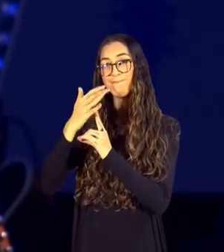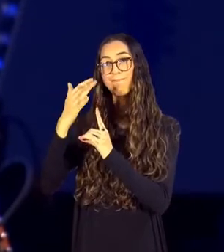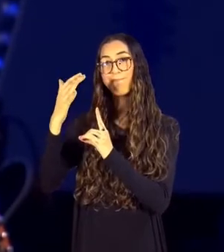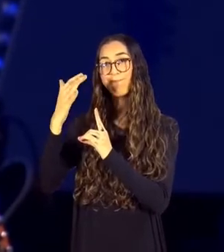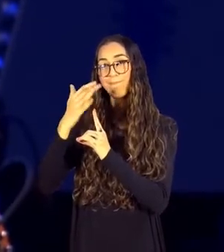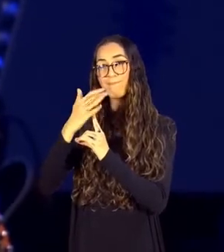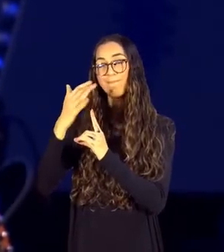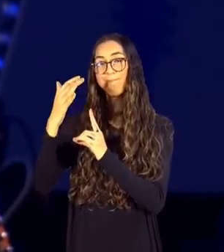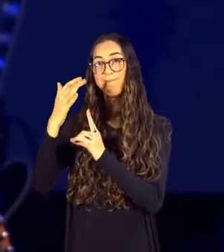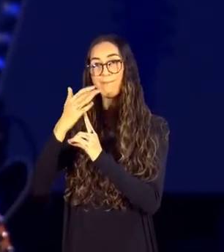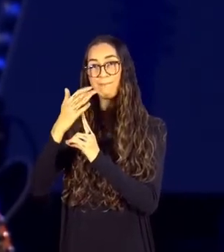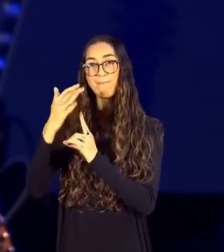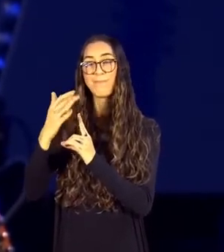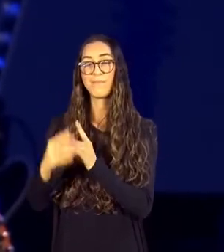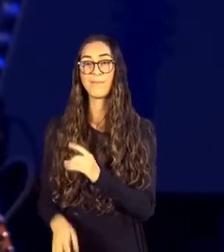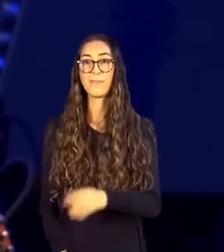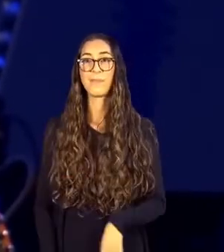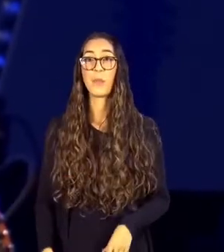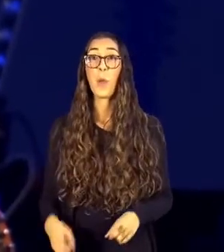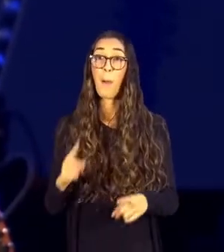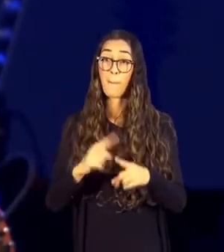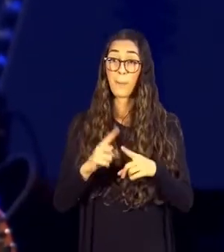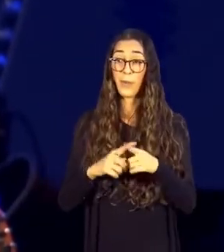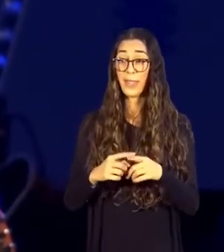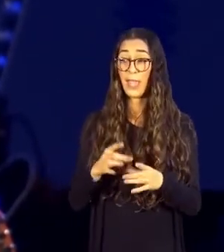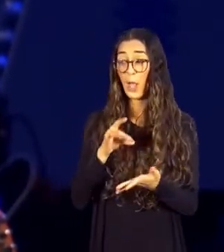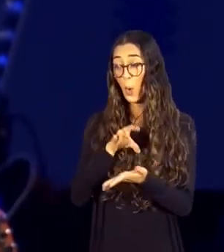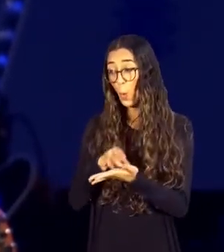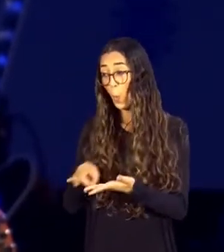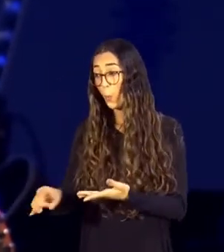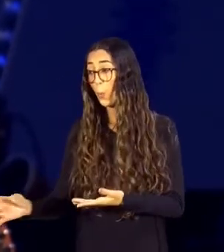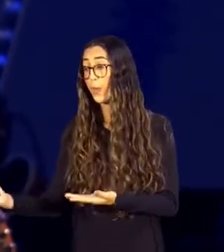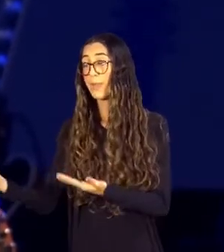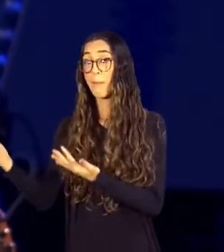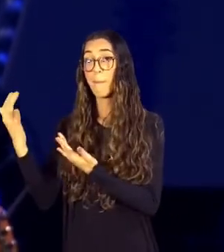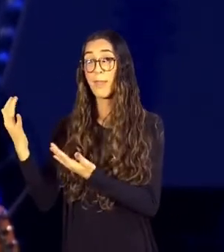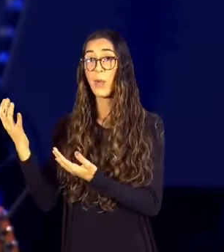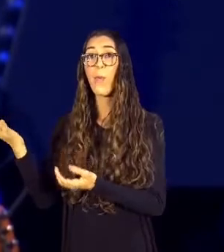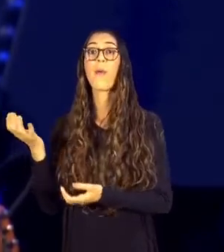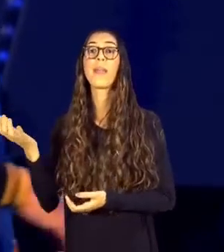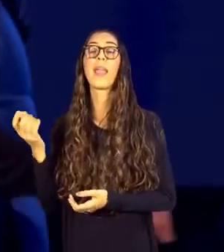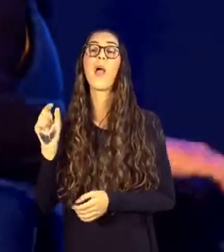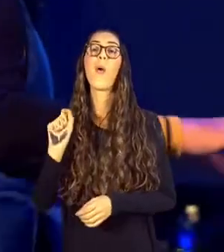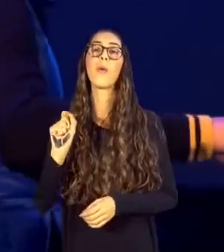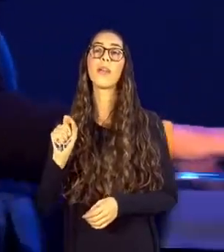é o que ele quer a nossa morte, tanto espiritual como física.